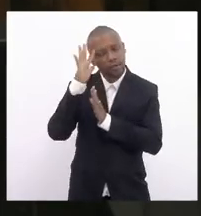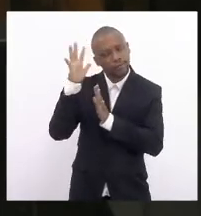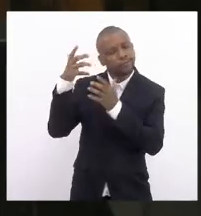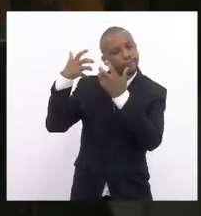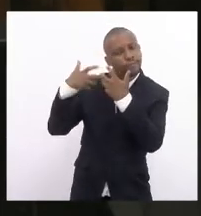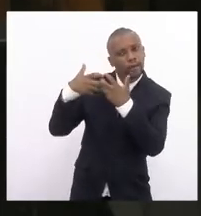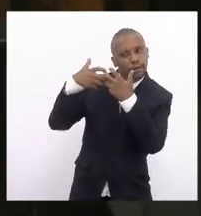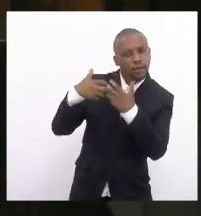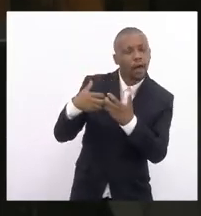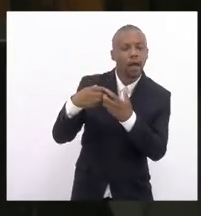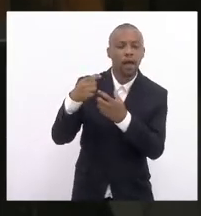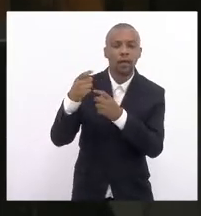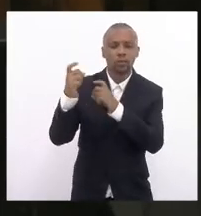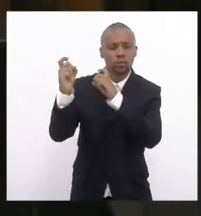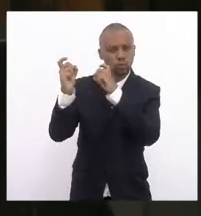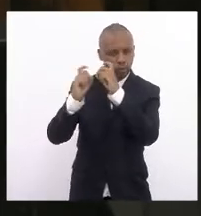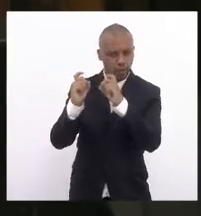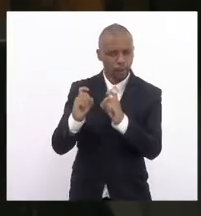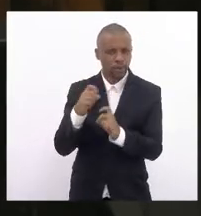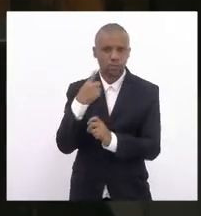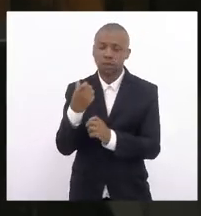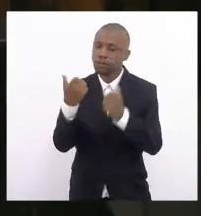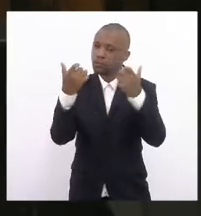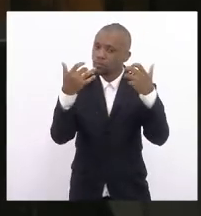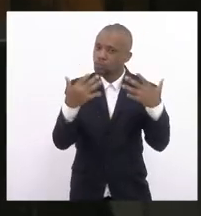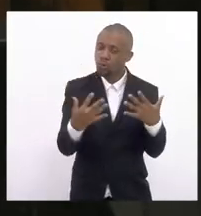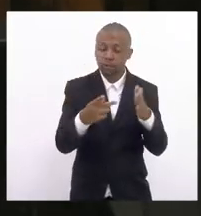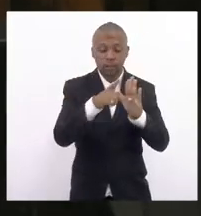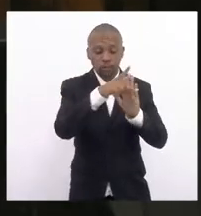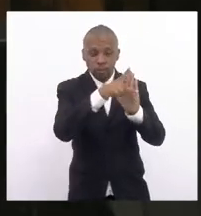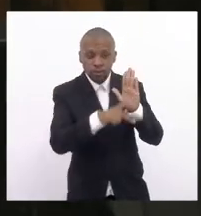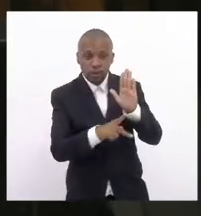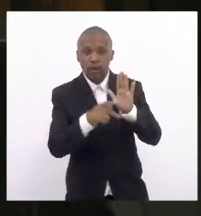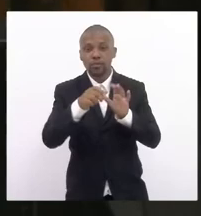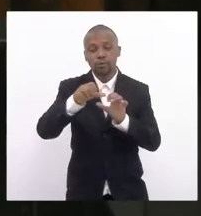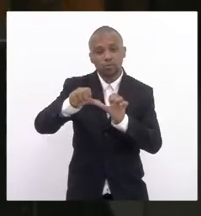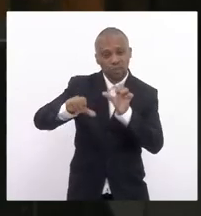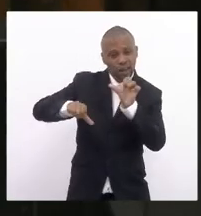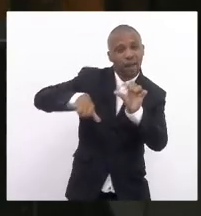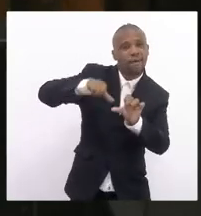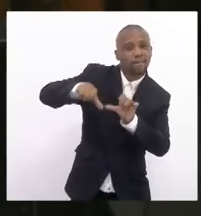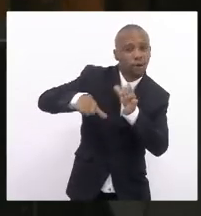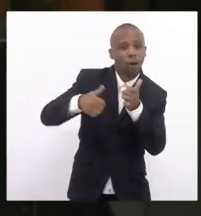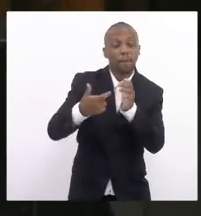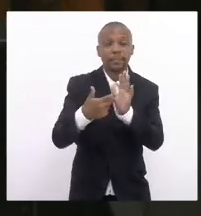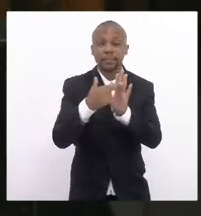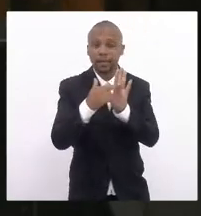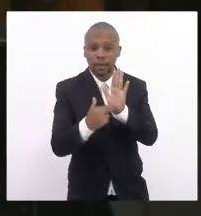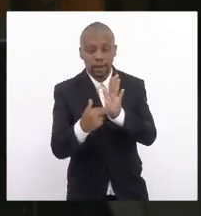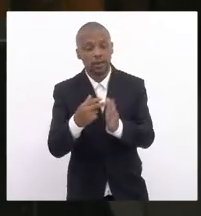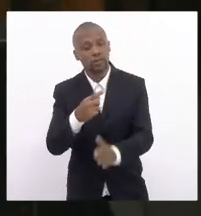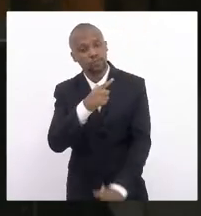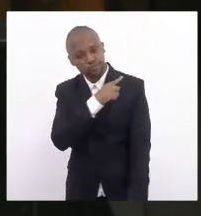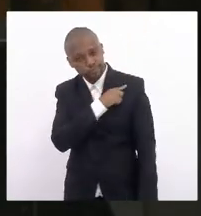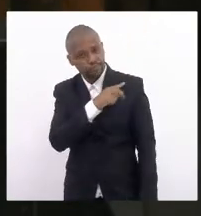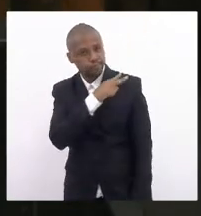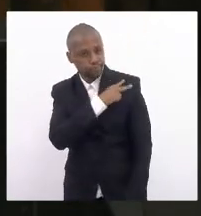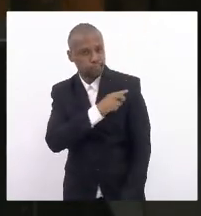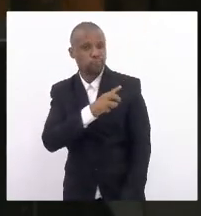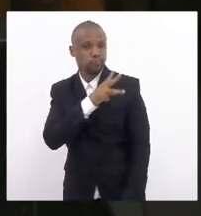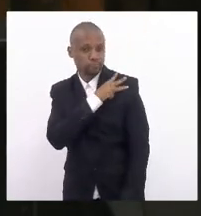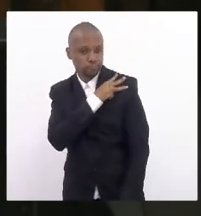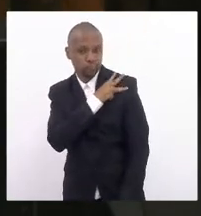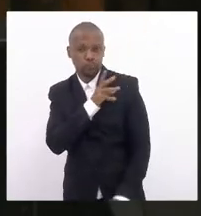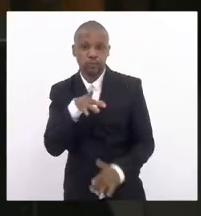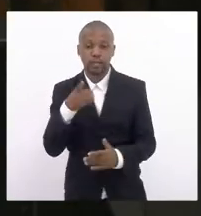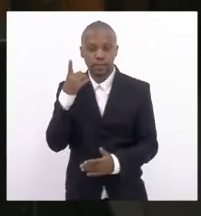debate que temos feito aqui sobre o nosso projeto a respeito da reforma do ensino médio. Deputado Márcio Pacheco, queria